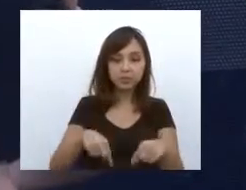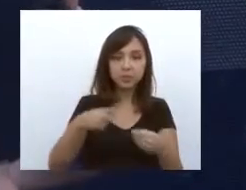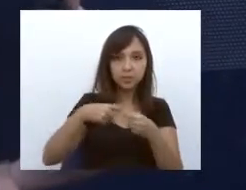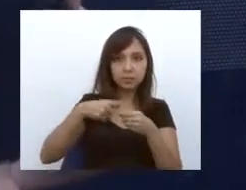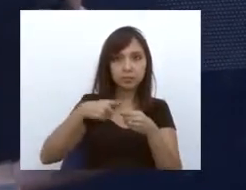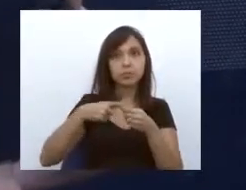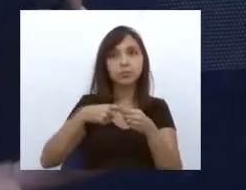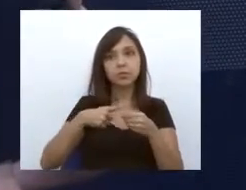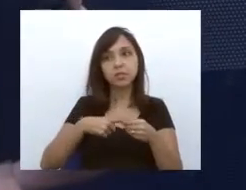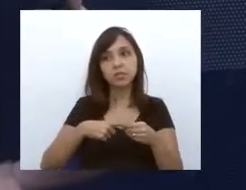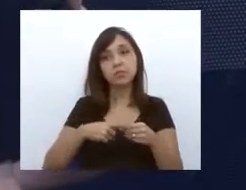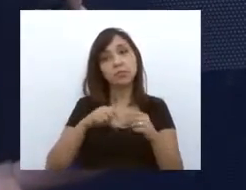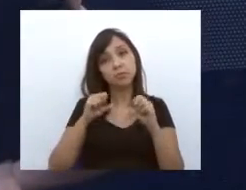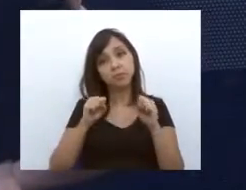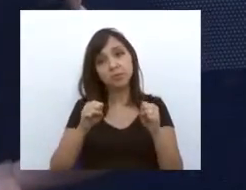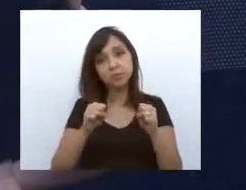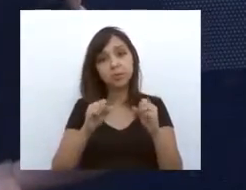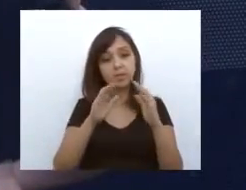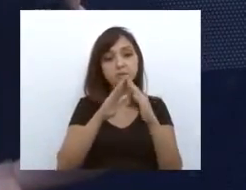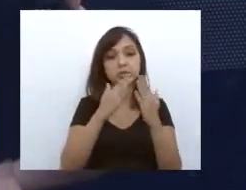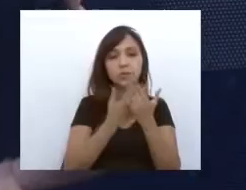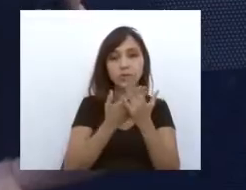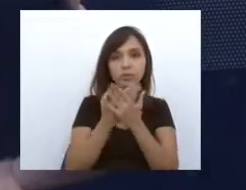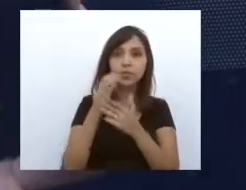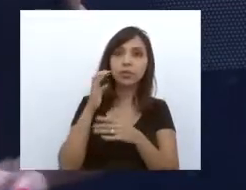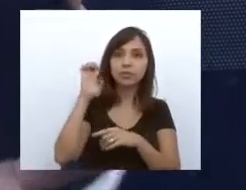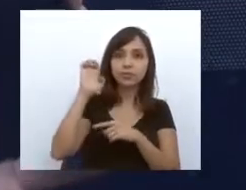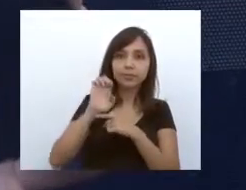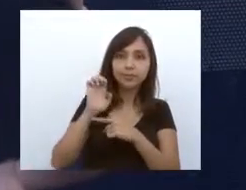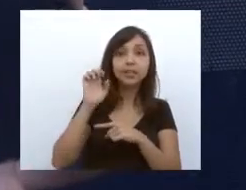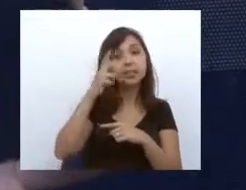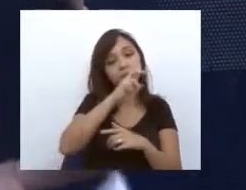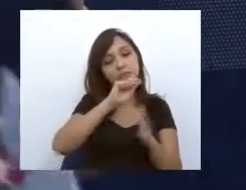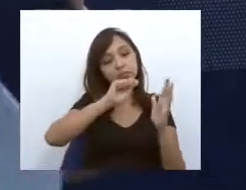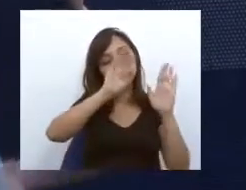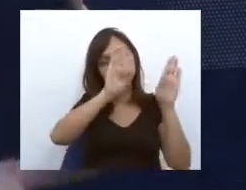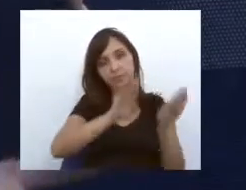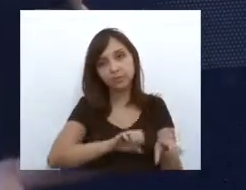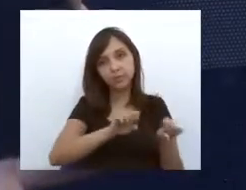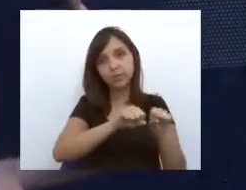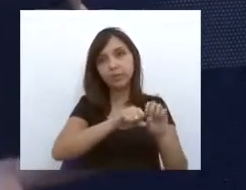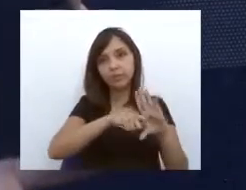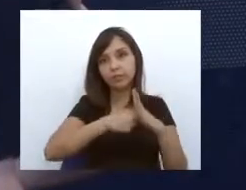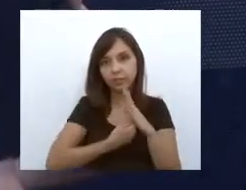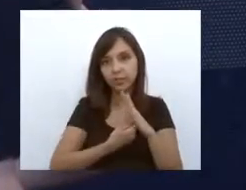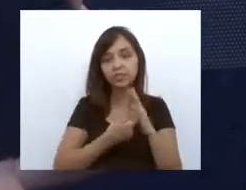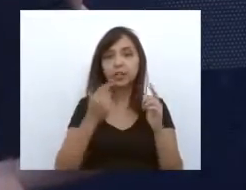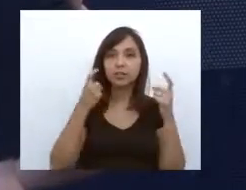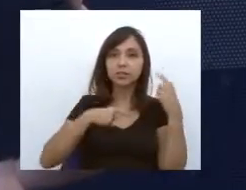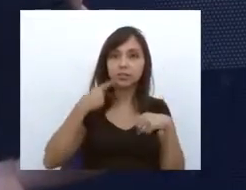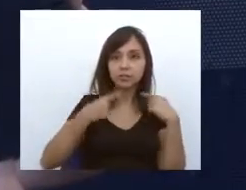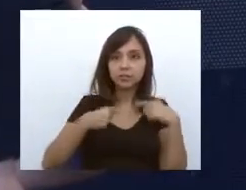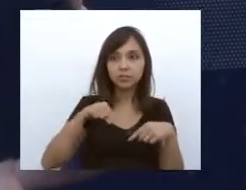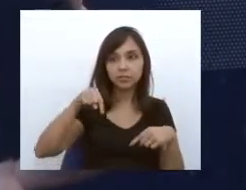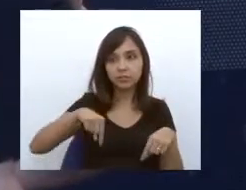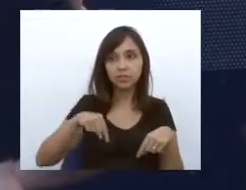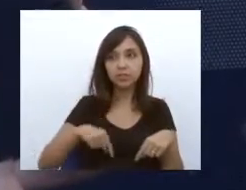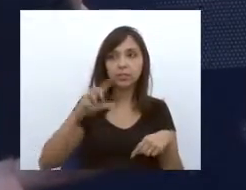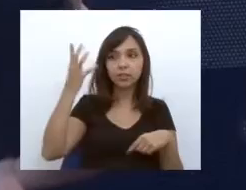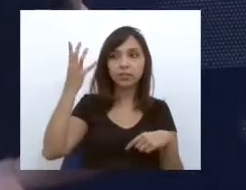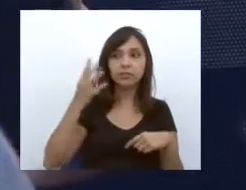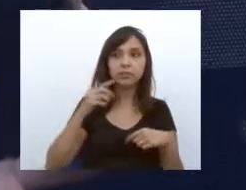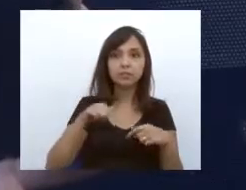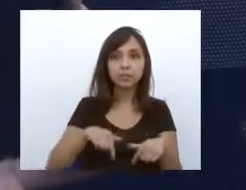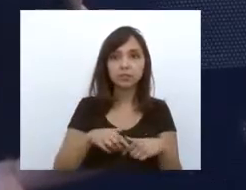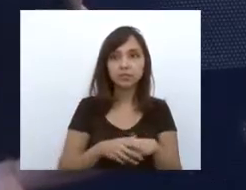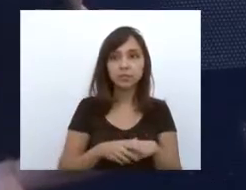município sobre a possibilidade de escolas estaduais serem fechadas. Então, essa discussão que está acontecendo nesse